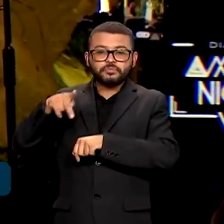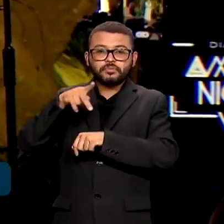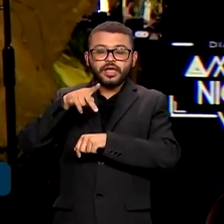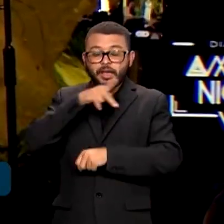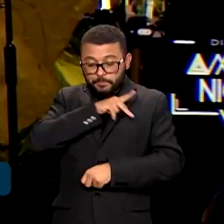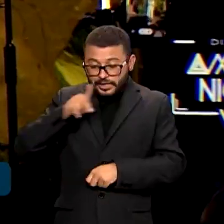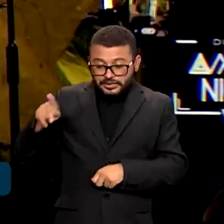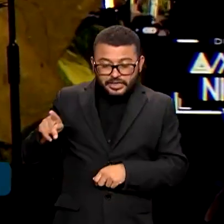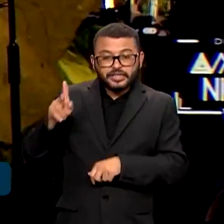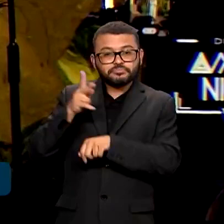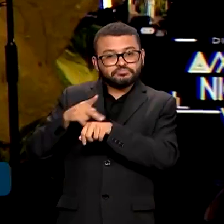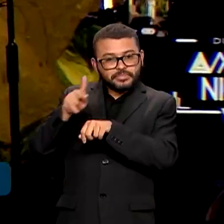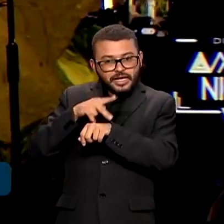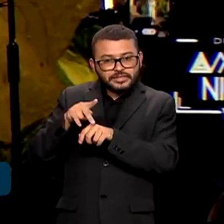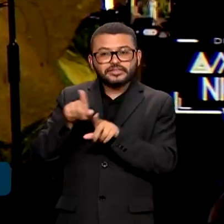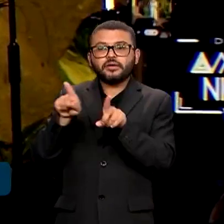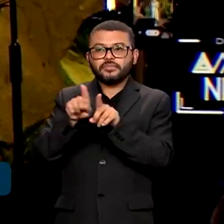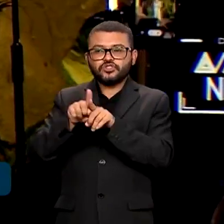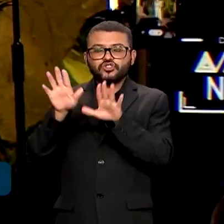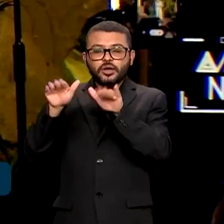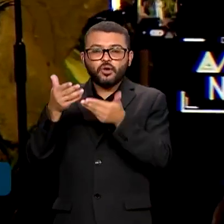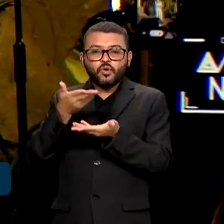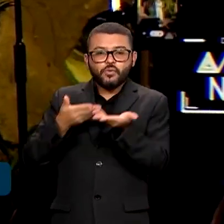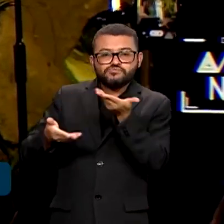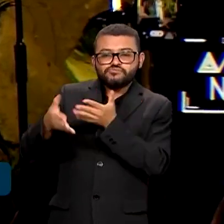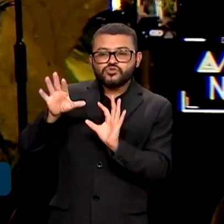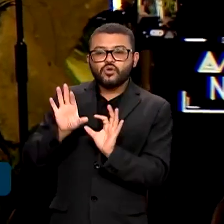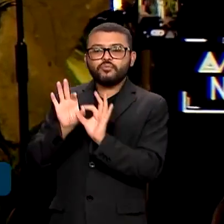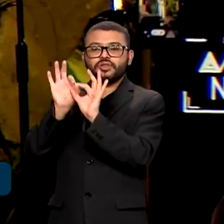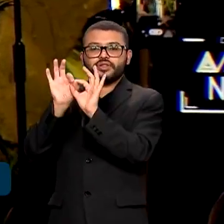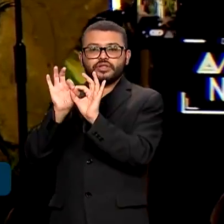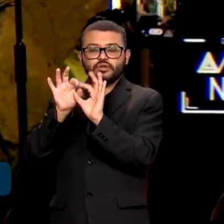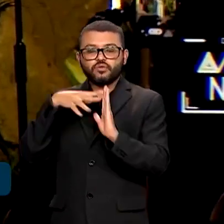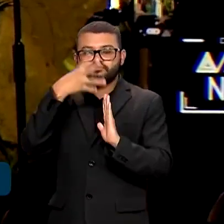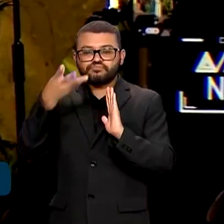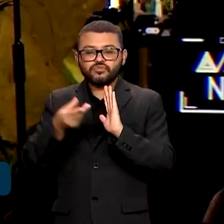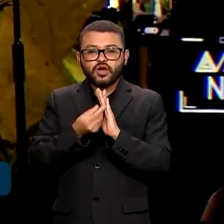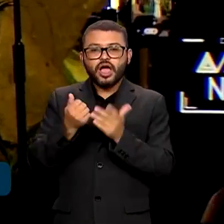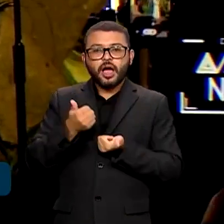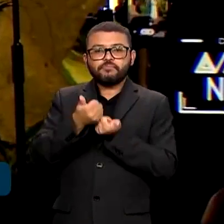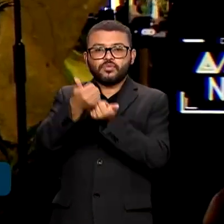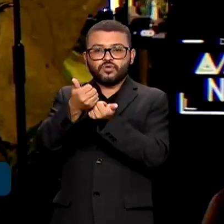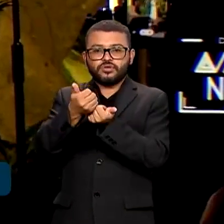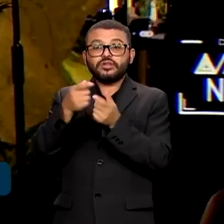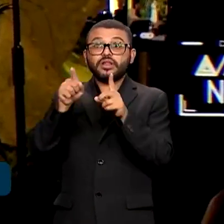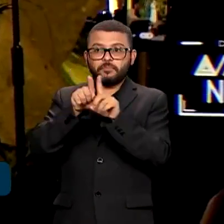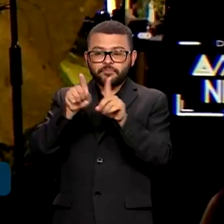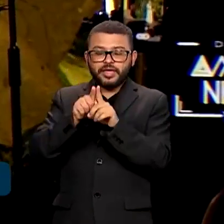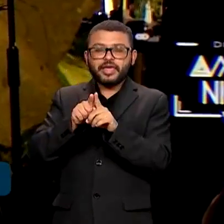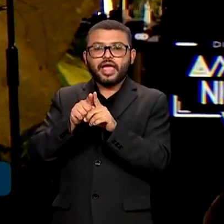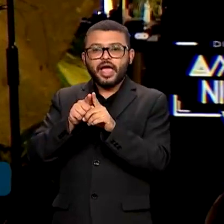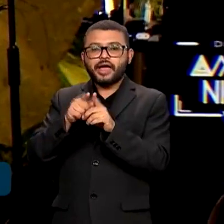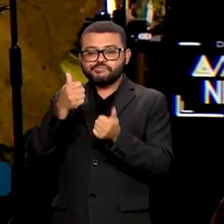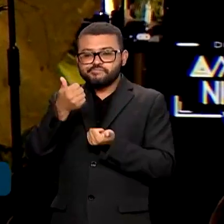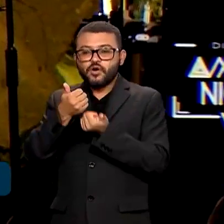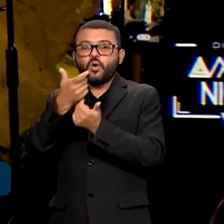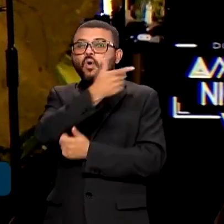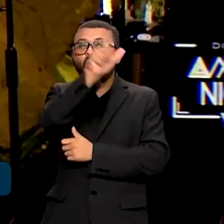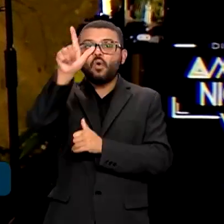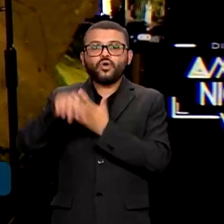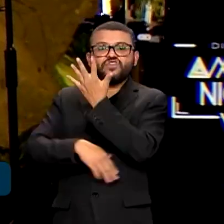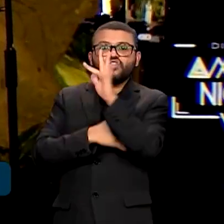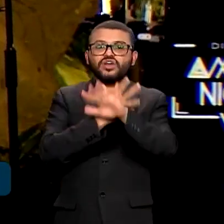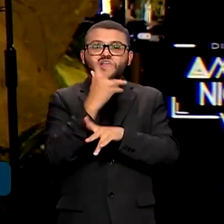presidentes de países que têm uma relação muito forte com a floresta ou que são detentores de florestas